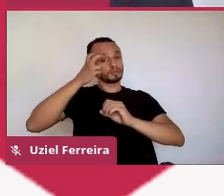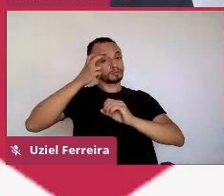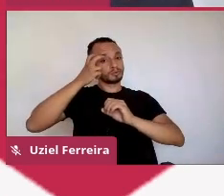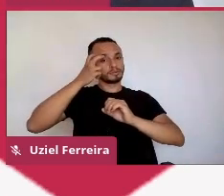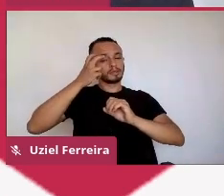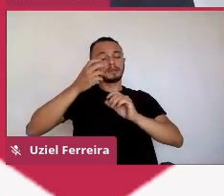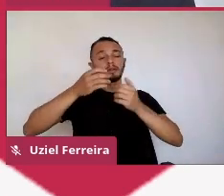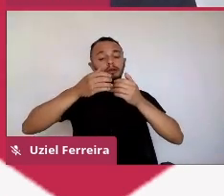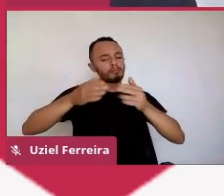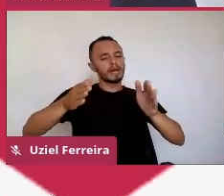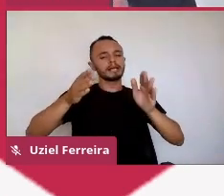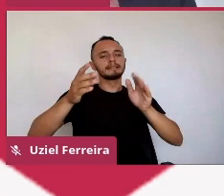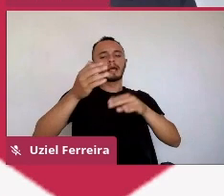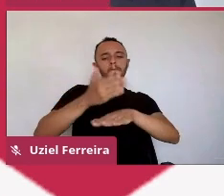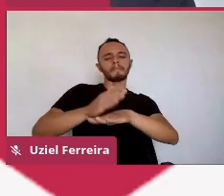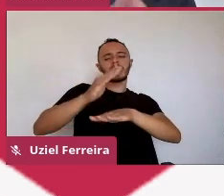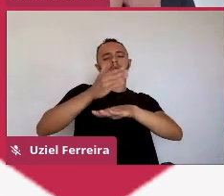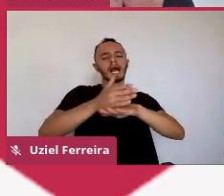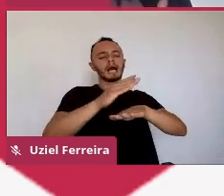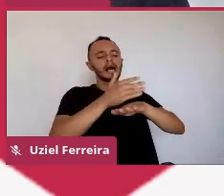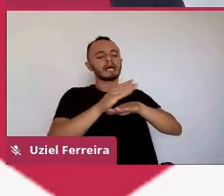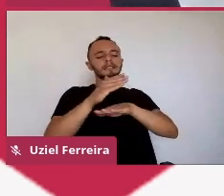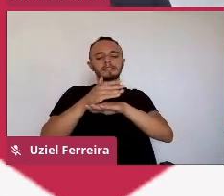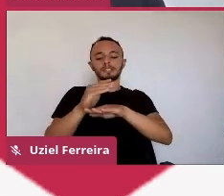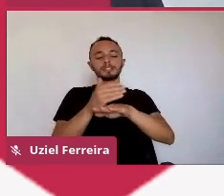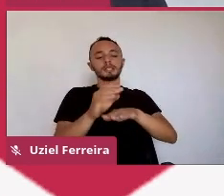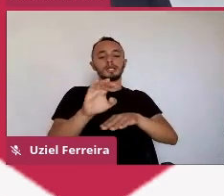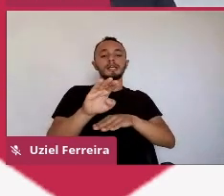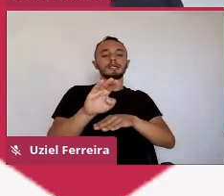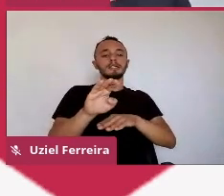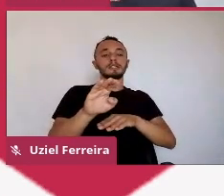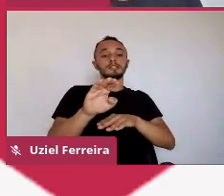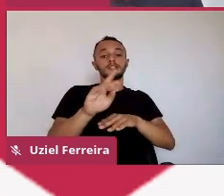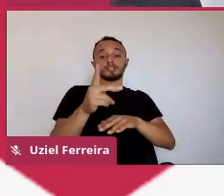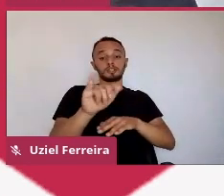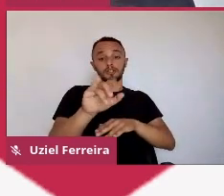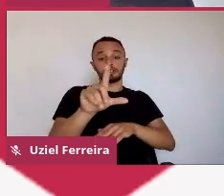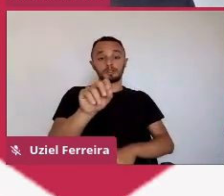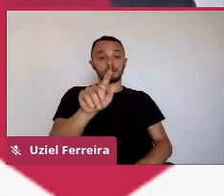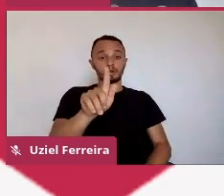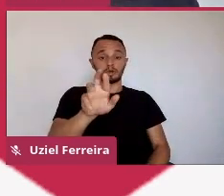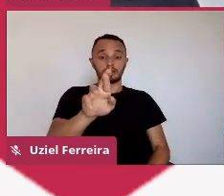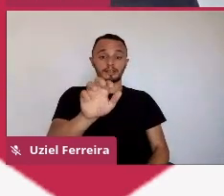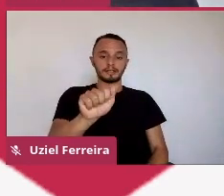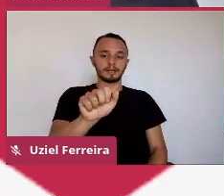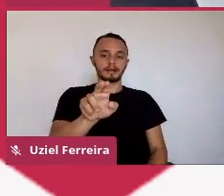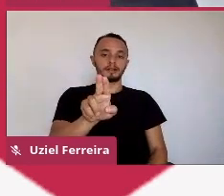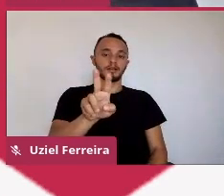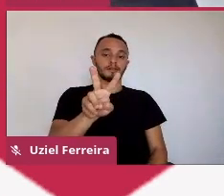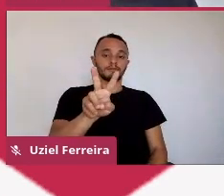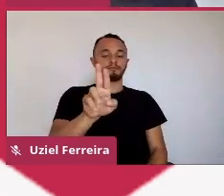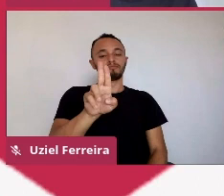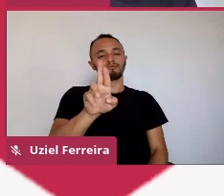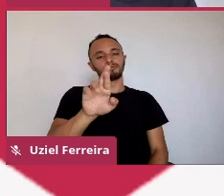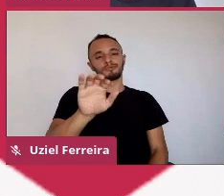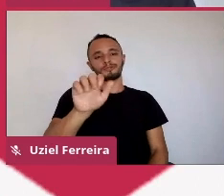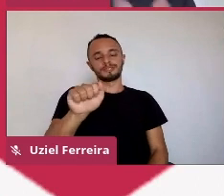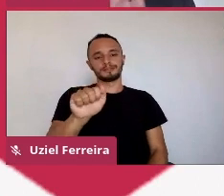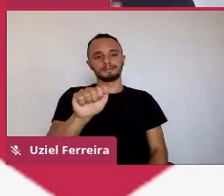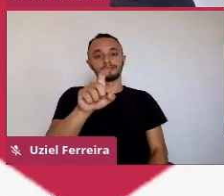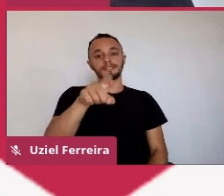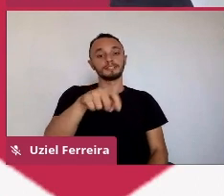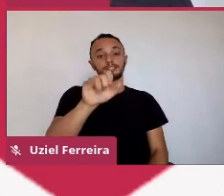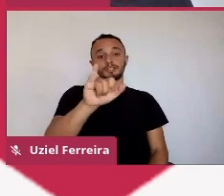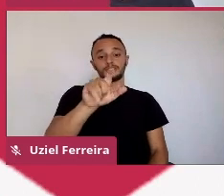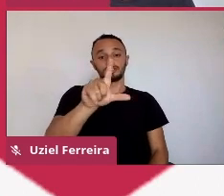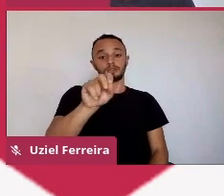xilogravura. Então é isso, gente. O nosso primeiro módulo fica por aqui. Eu espero que vocês tenham gostado, que